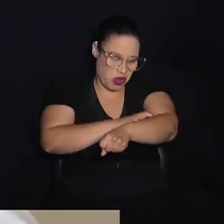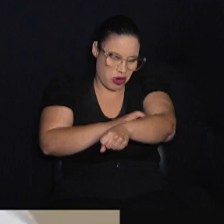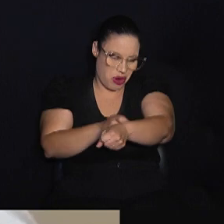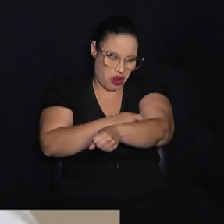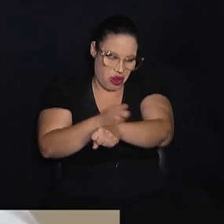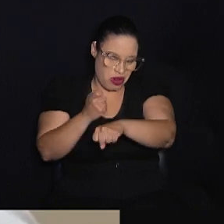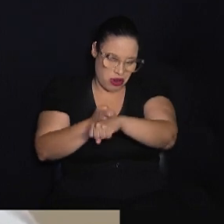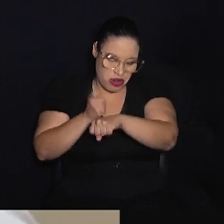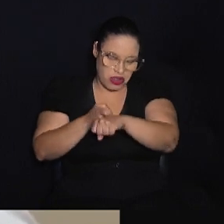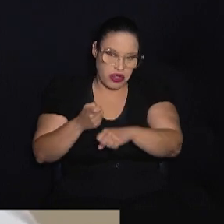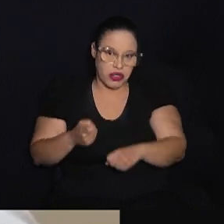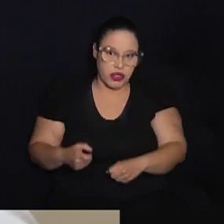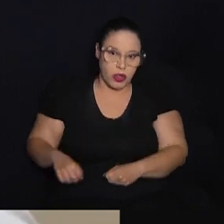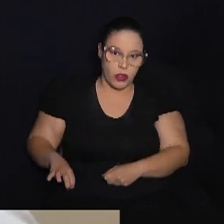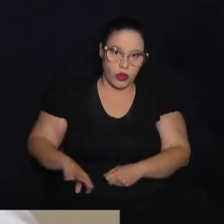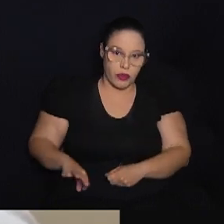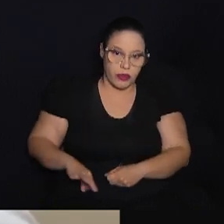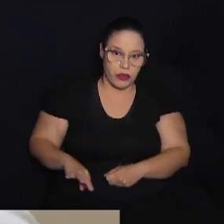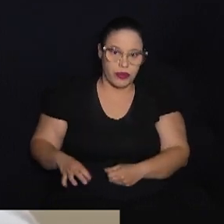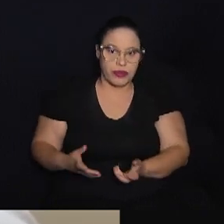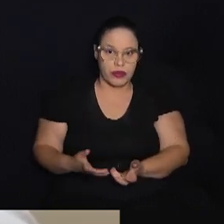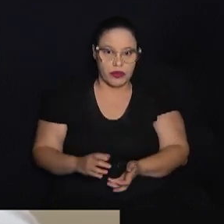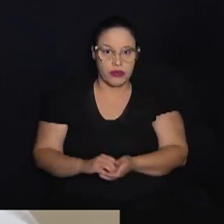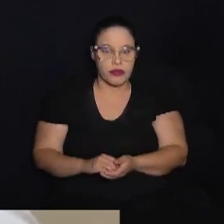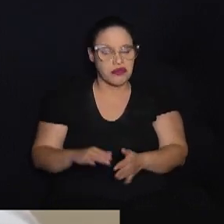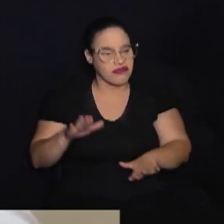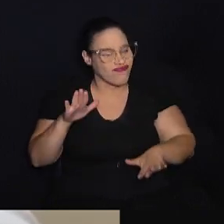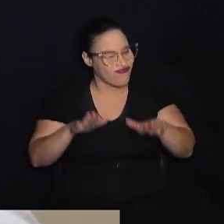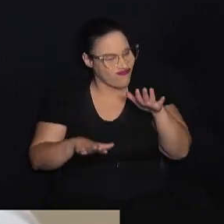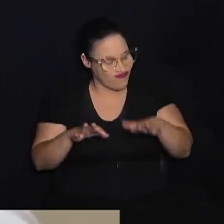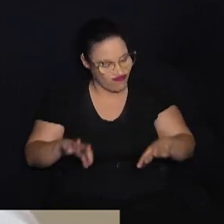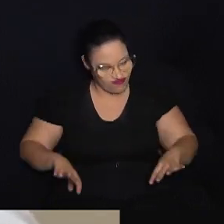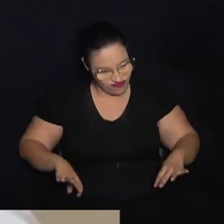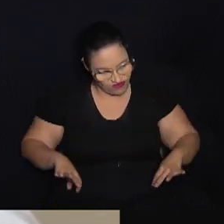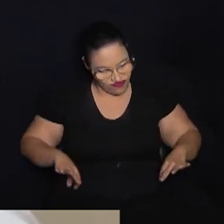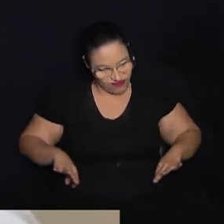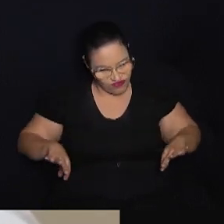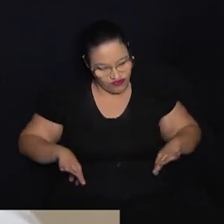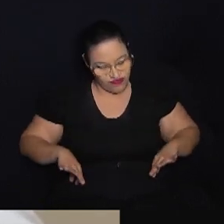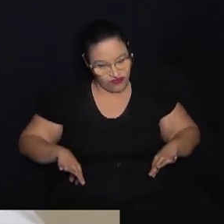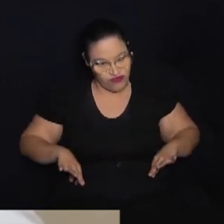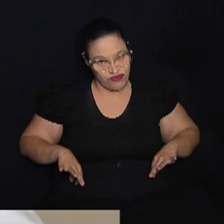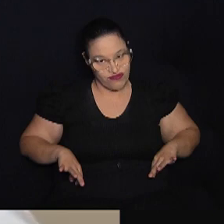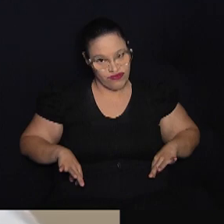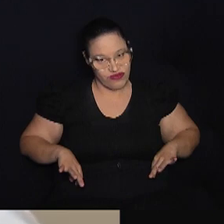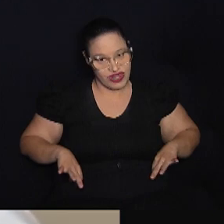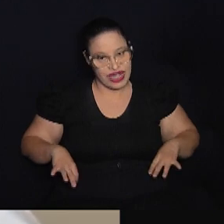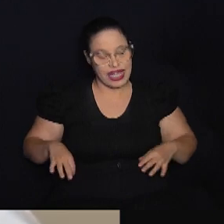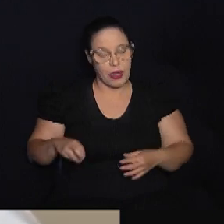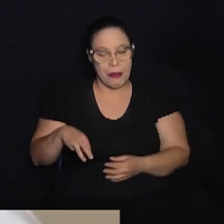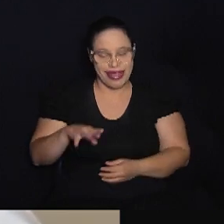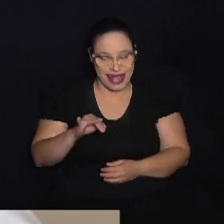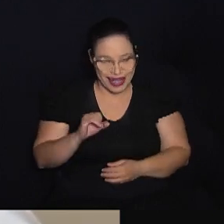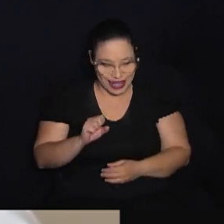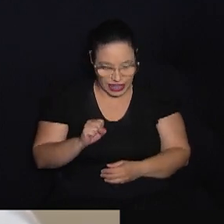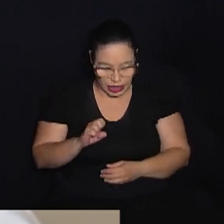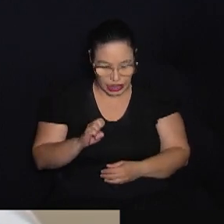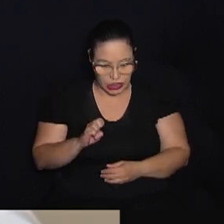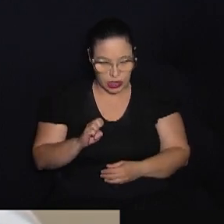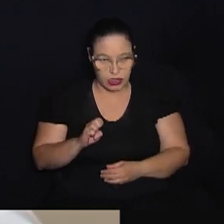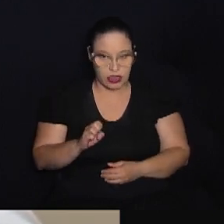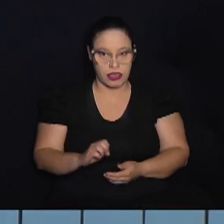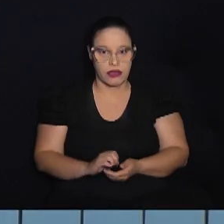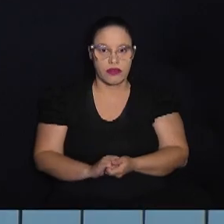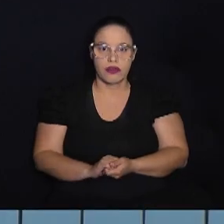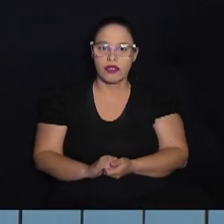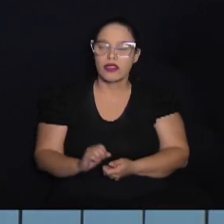estiver no fígado, não vai ter tanto sintoma, mas dependendo da localização da metástase, você pode ter um sintoma da metástase.